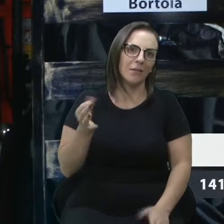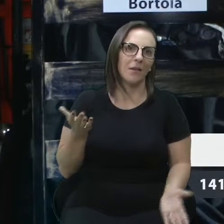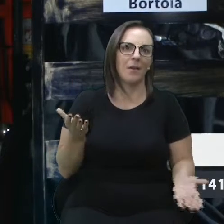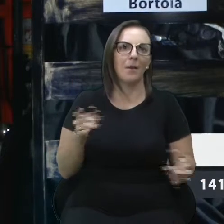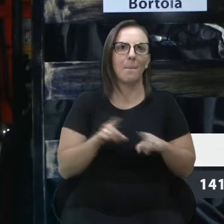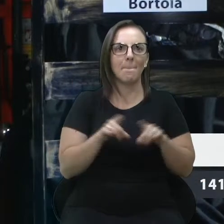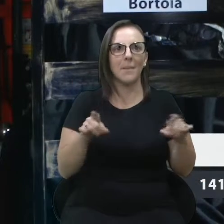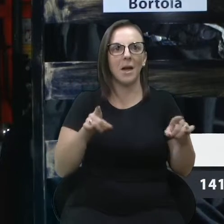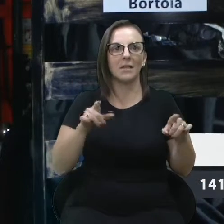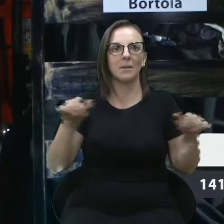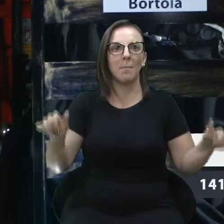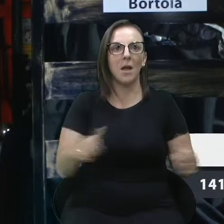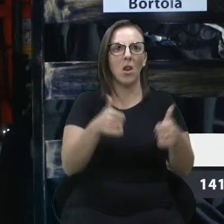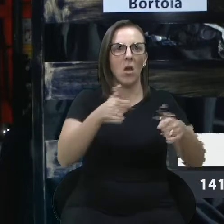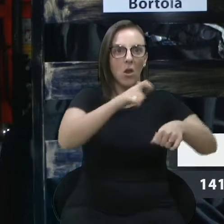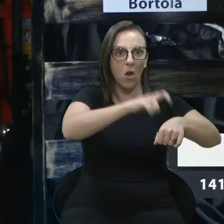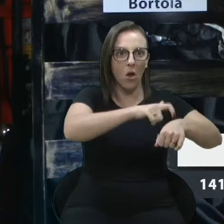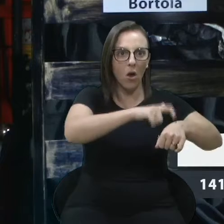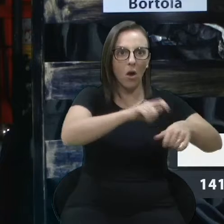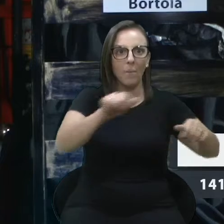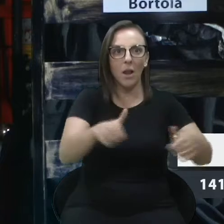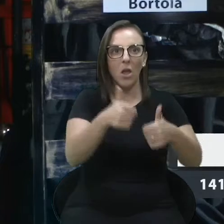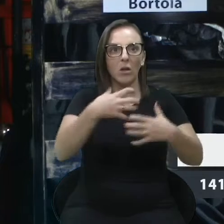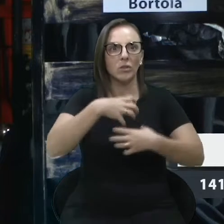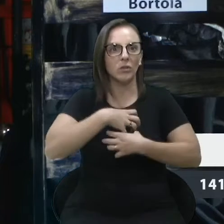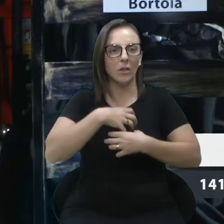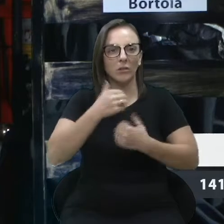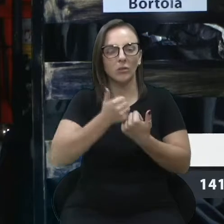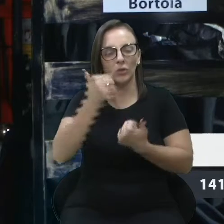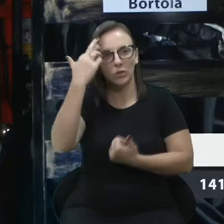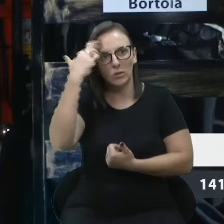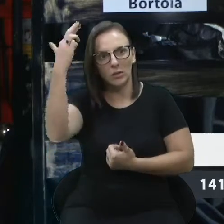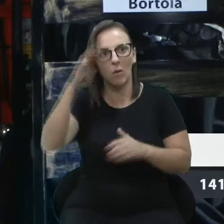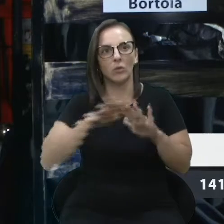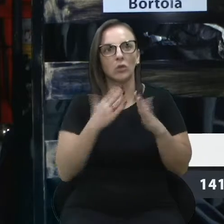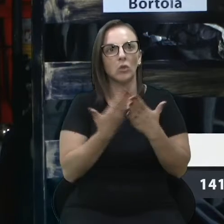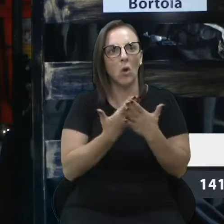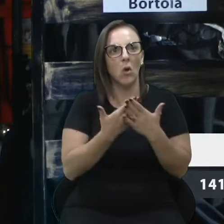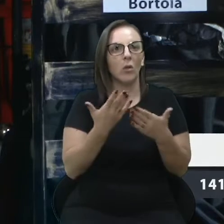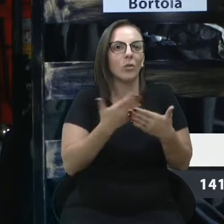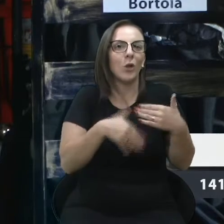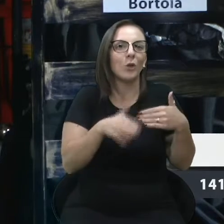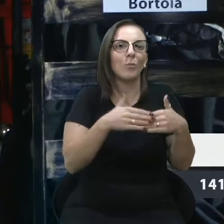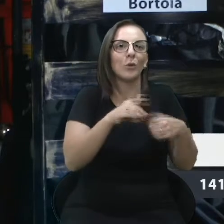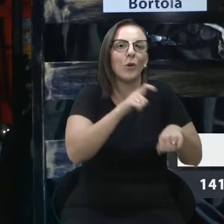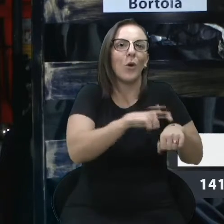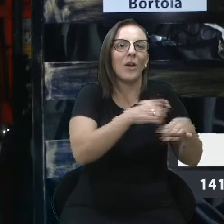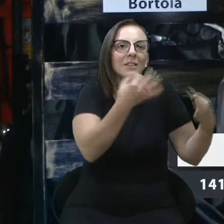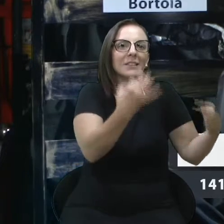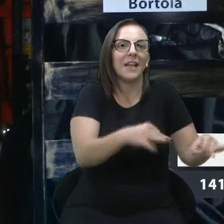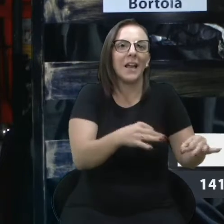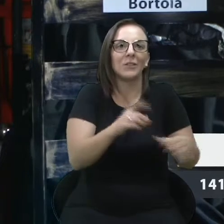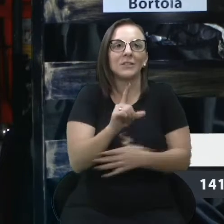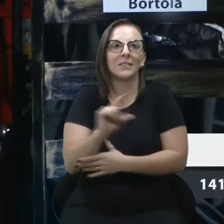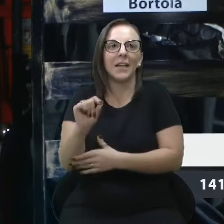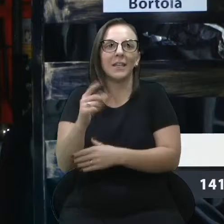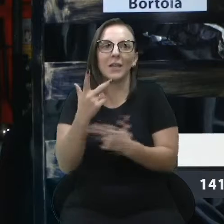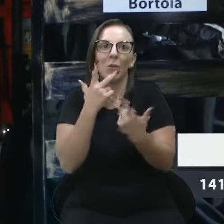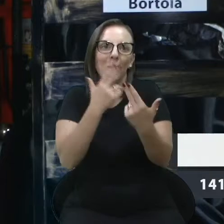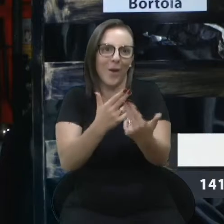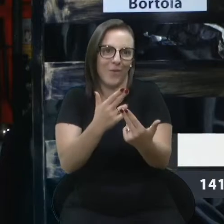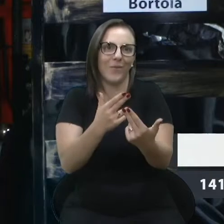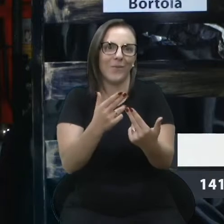horário e a melhor situação para todas as direções das escolas seriam todos pegarem num horário e saírem no mesmo horário. Resolveria o